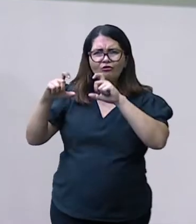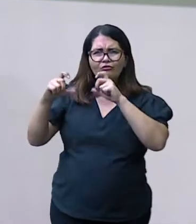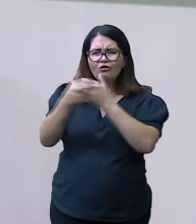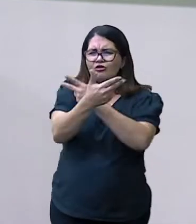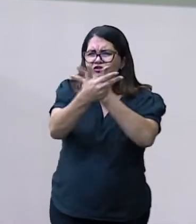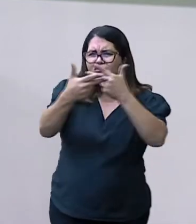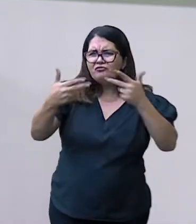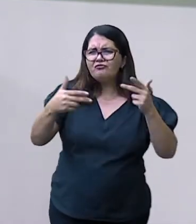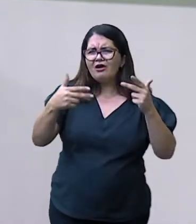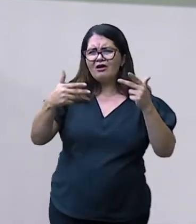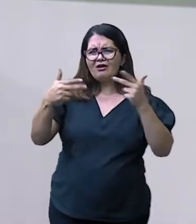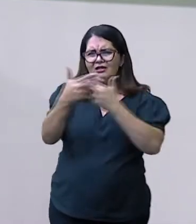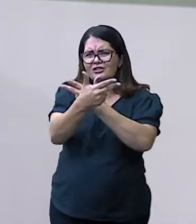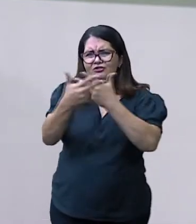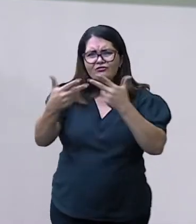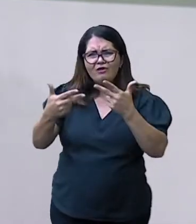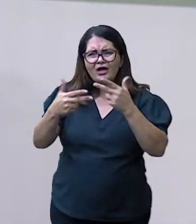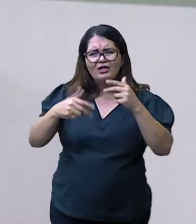ele falou,